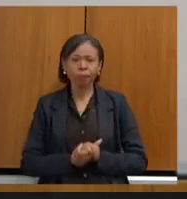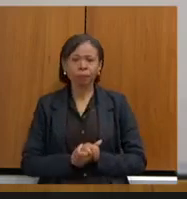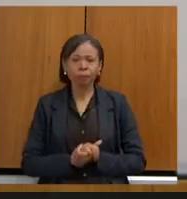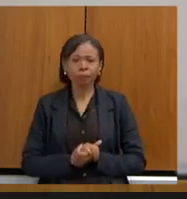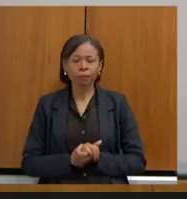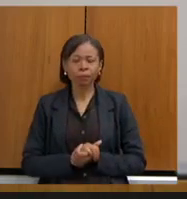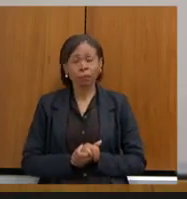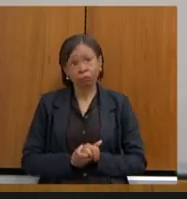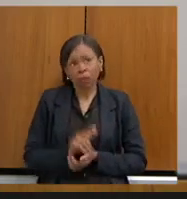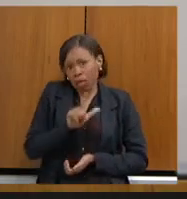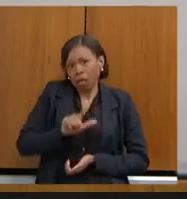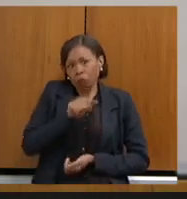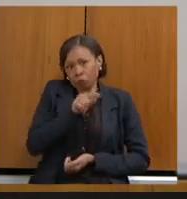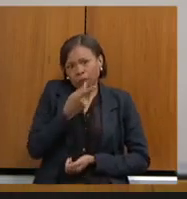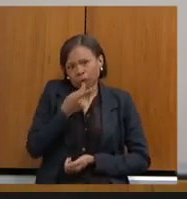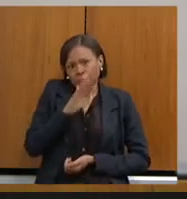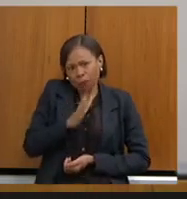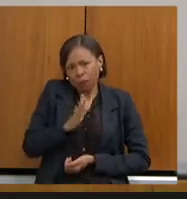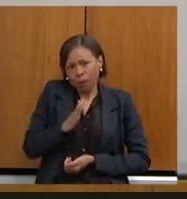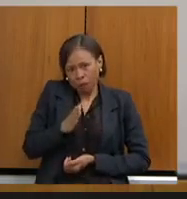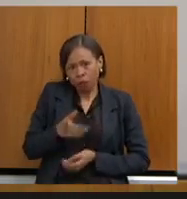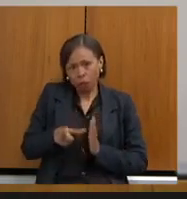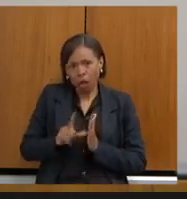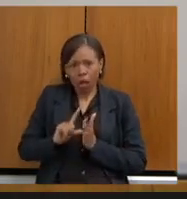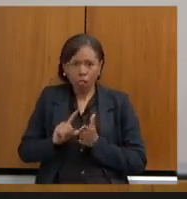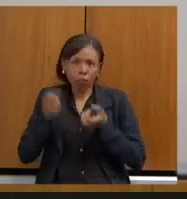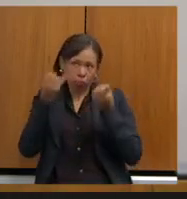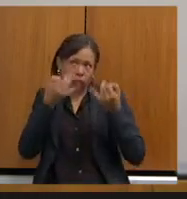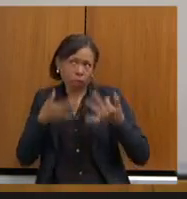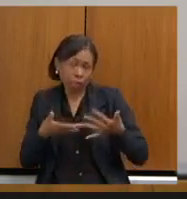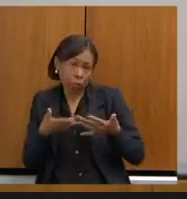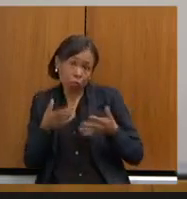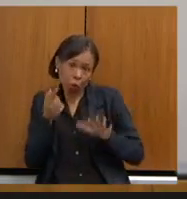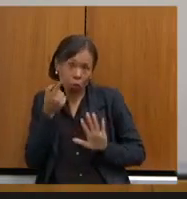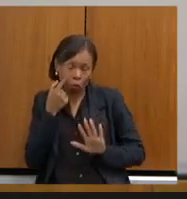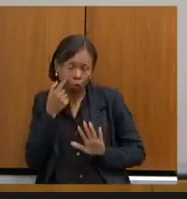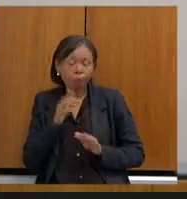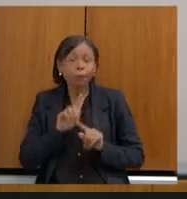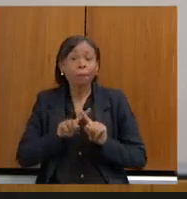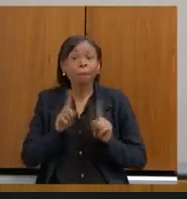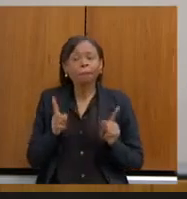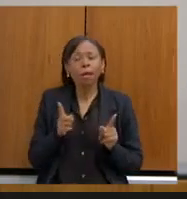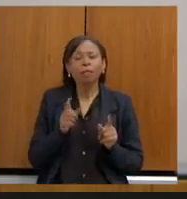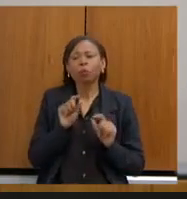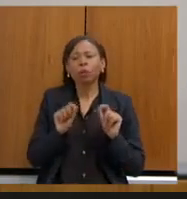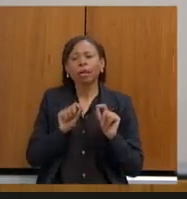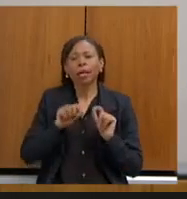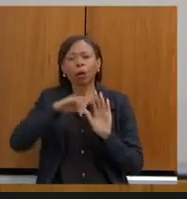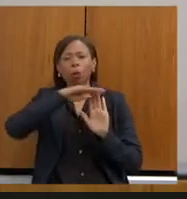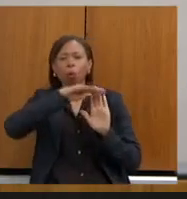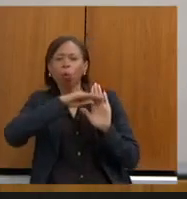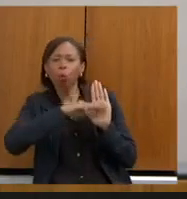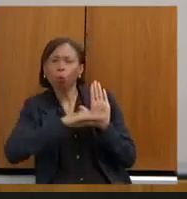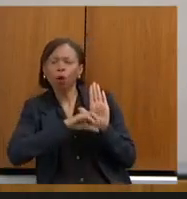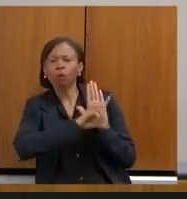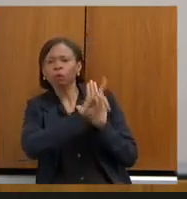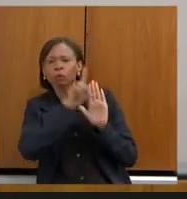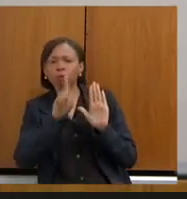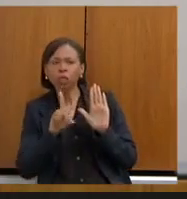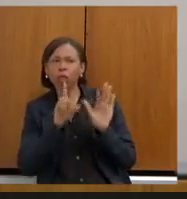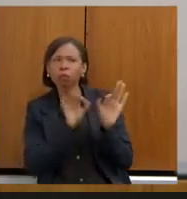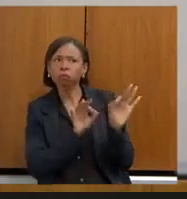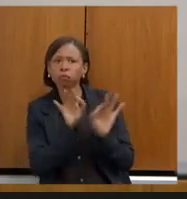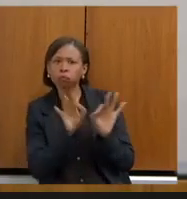obviamente aqui do Senhor já falou já contempla tudo bem apresentação de um cronograma plano de